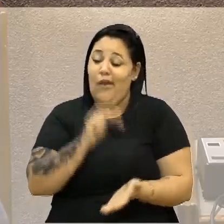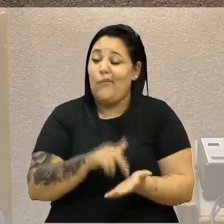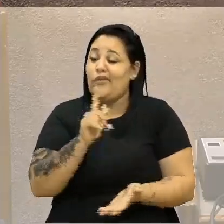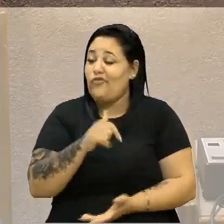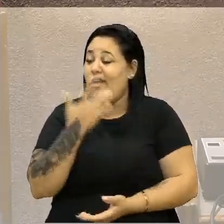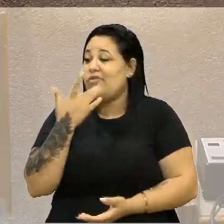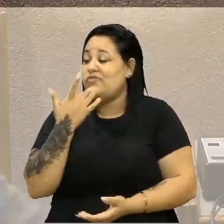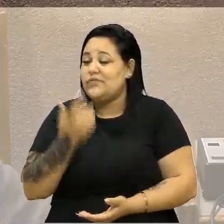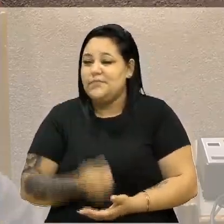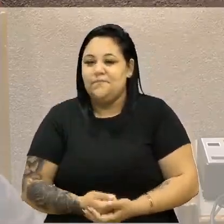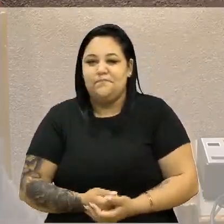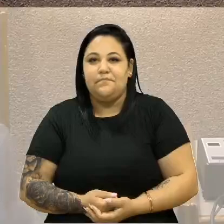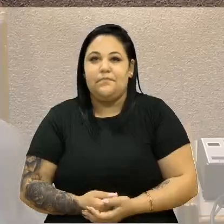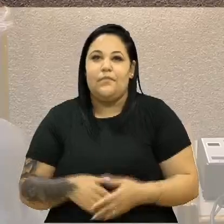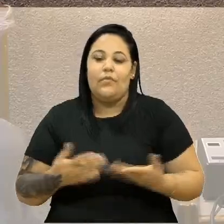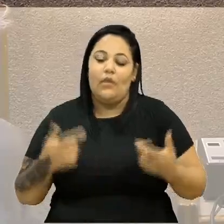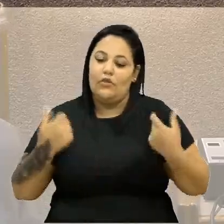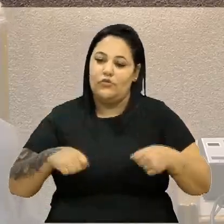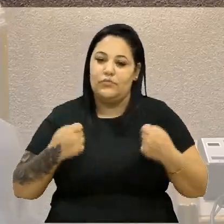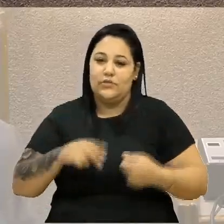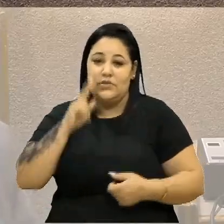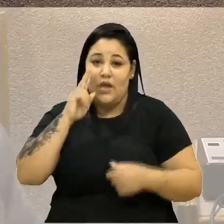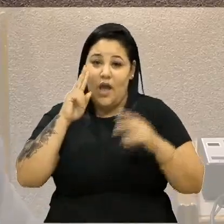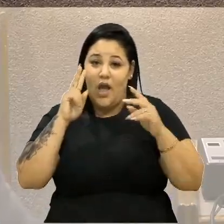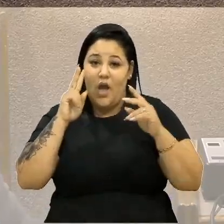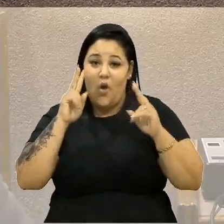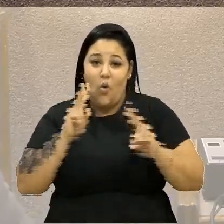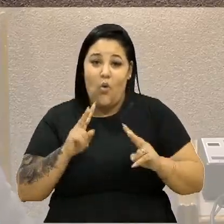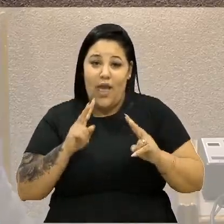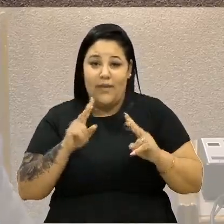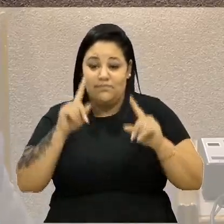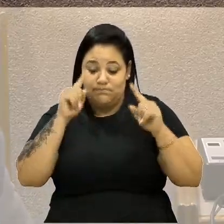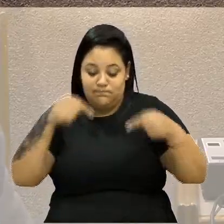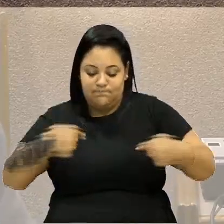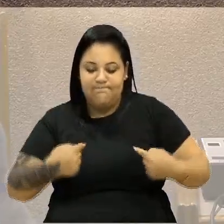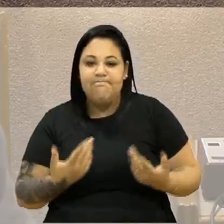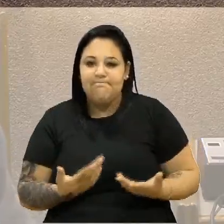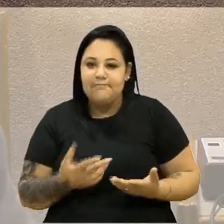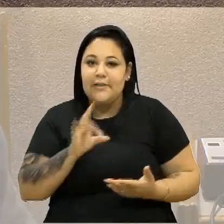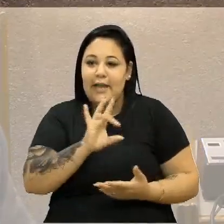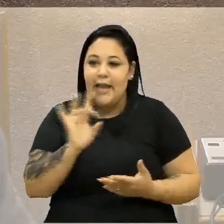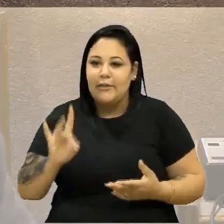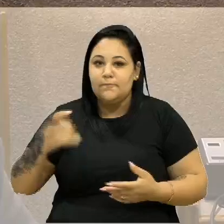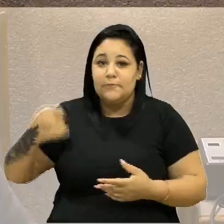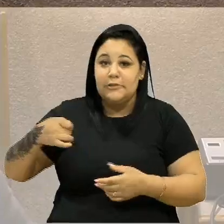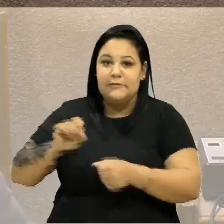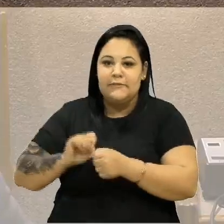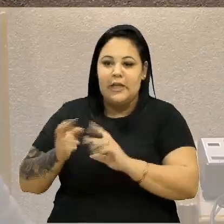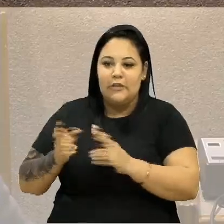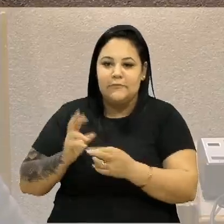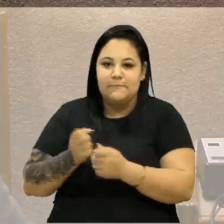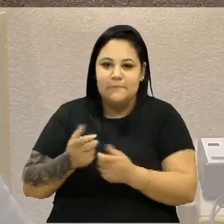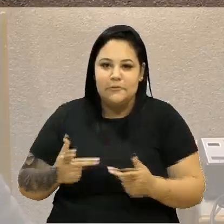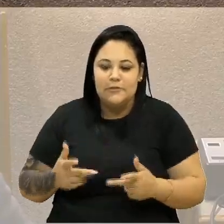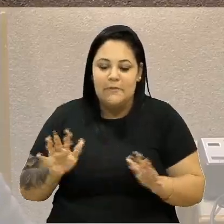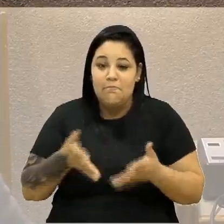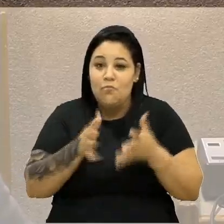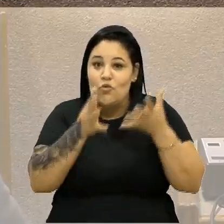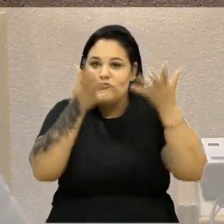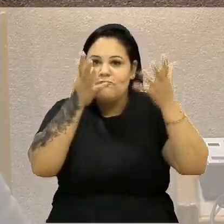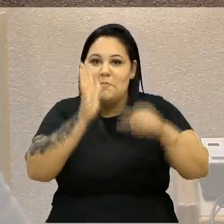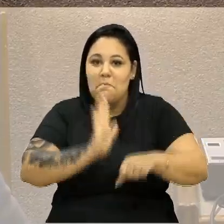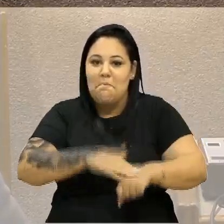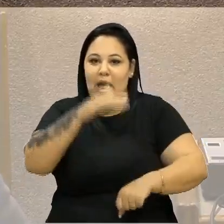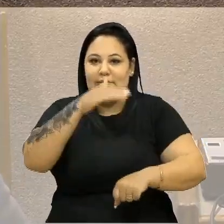Então, acho que a gente precisa olhar para si, o que cada um de nós pode e deve fazer com relação a isso, e fomentar cada vez